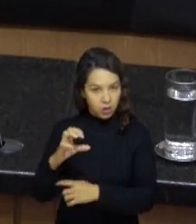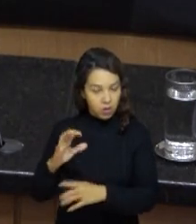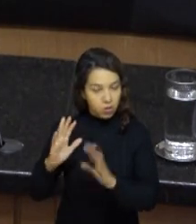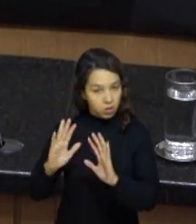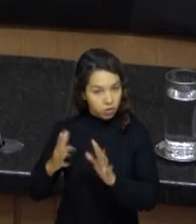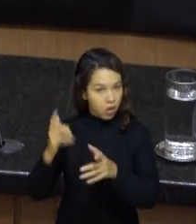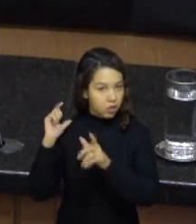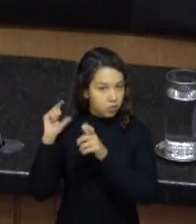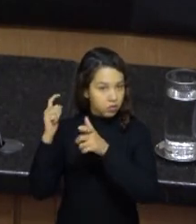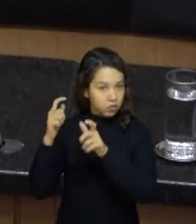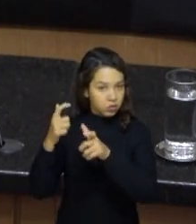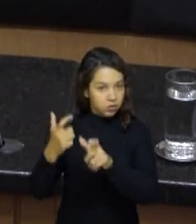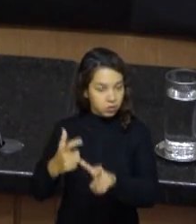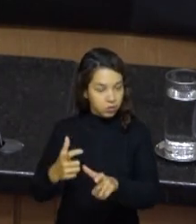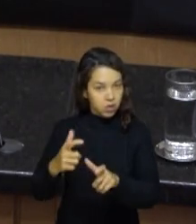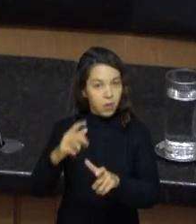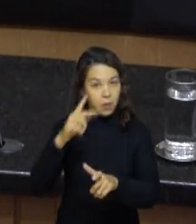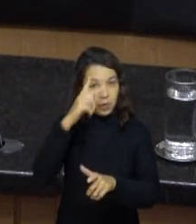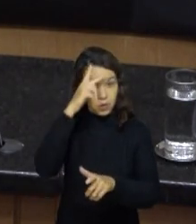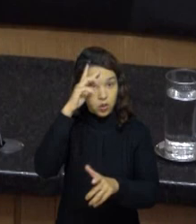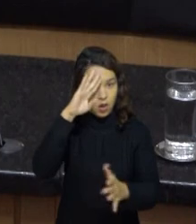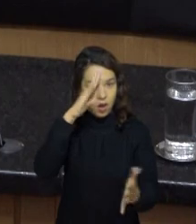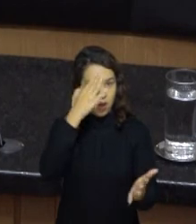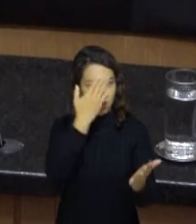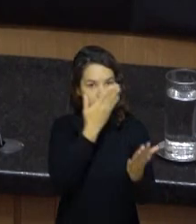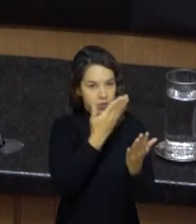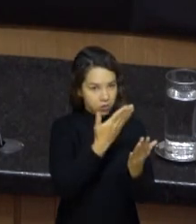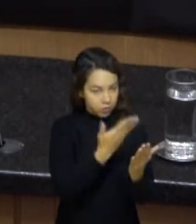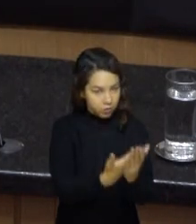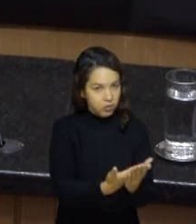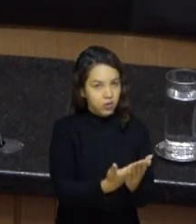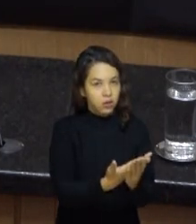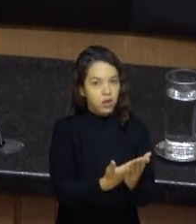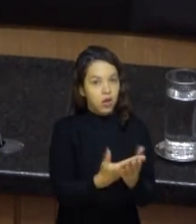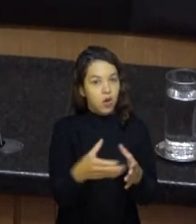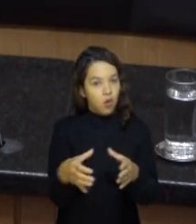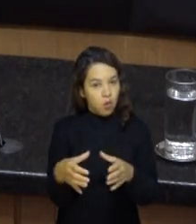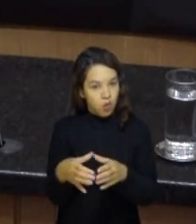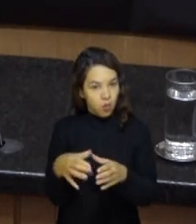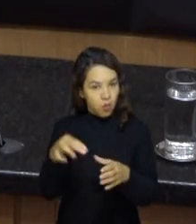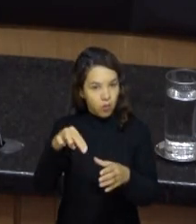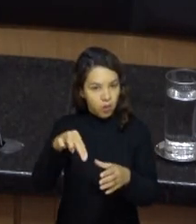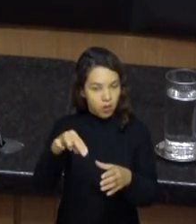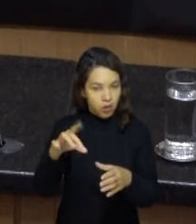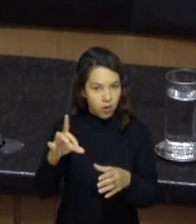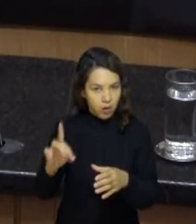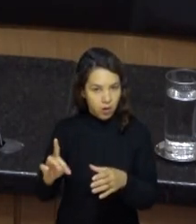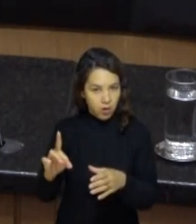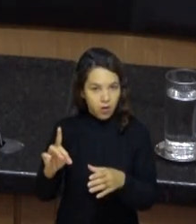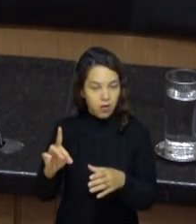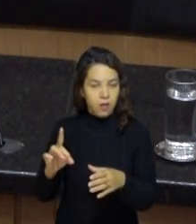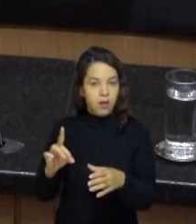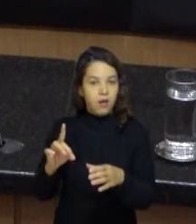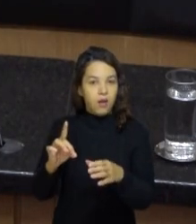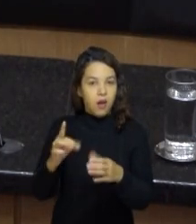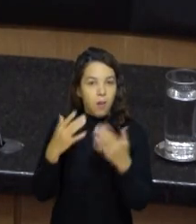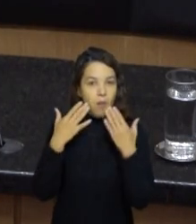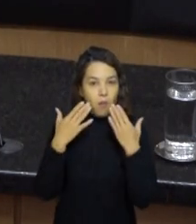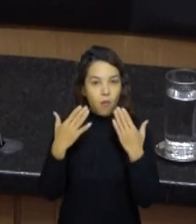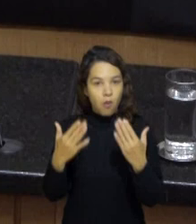ND representa, vanguardista e pioneiro que foi, uma conexão muito forte com as pessoas